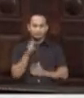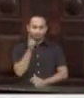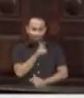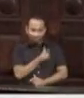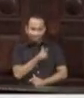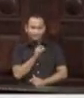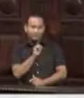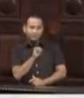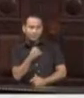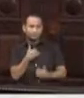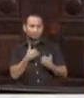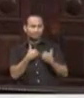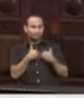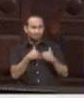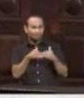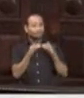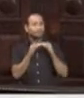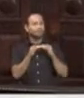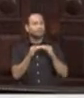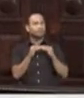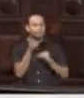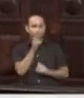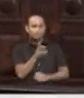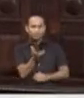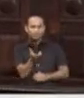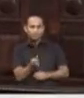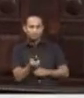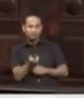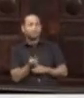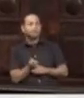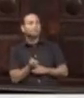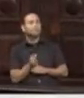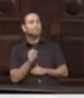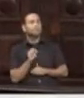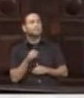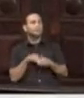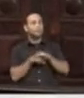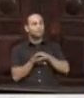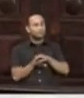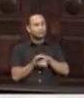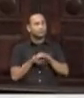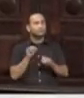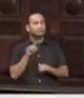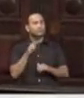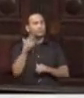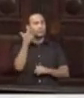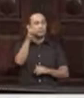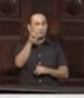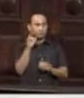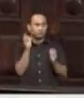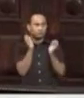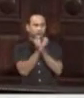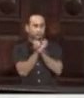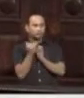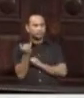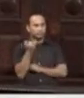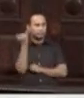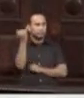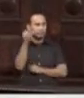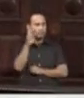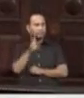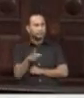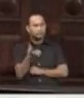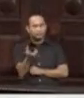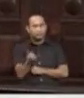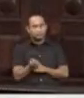se configurassem em arrecadação, de colocar o nosso Estado em outro patamar econômico de